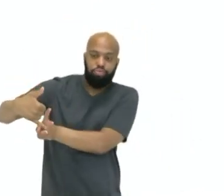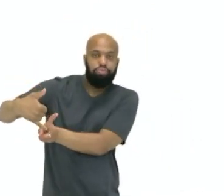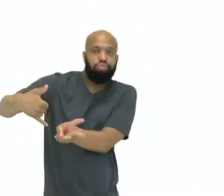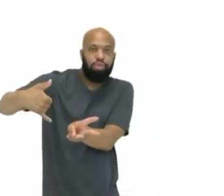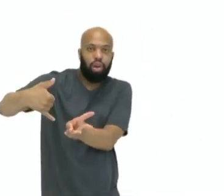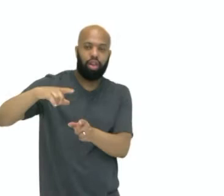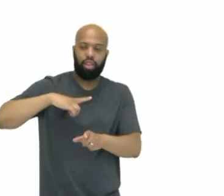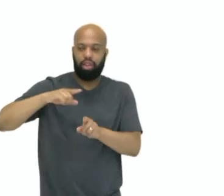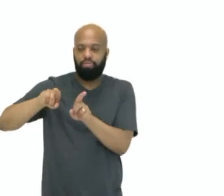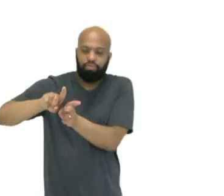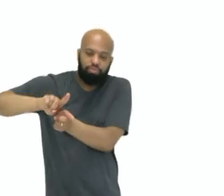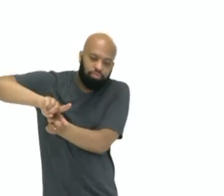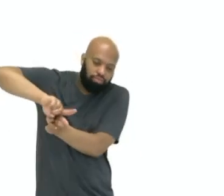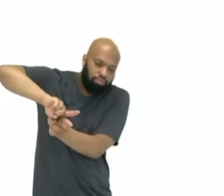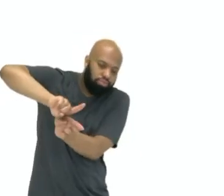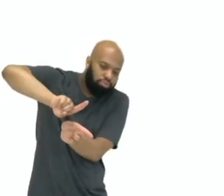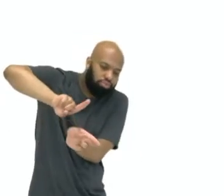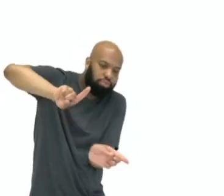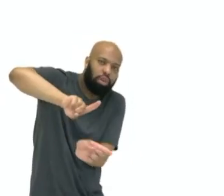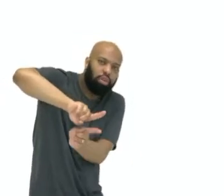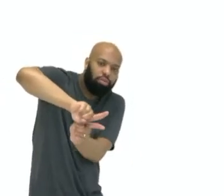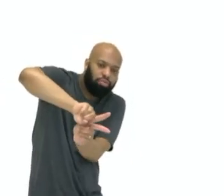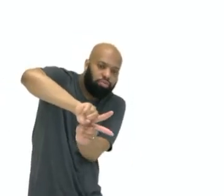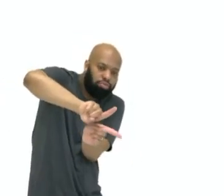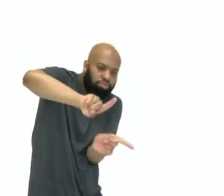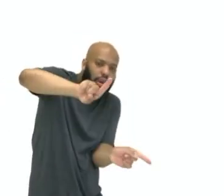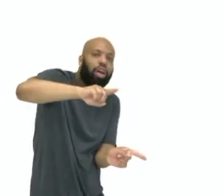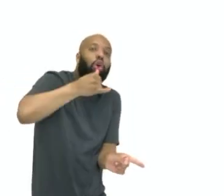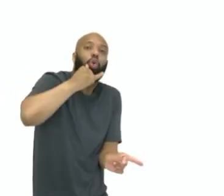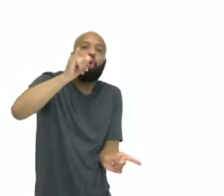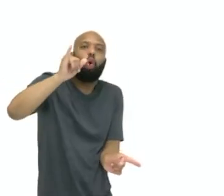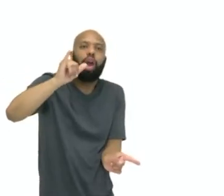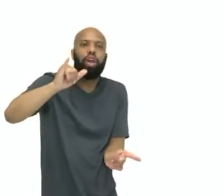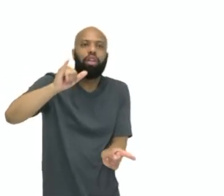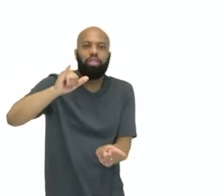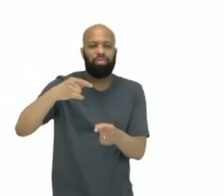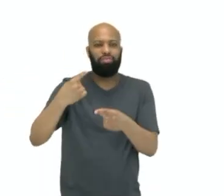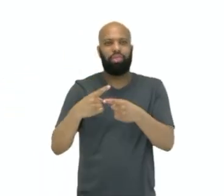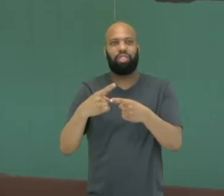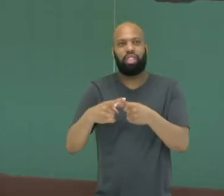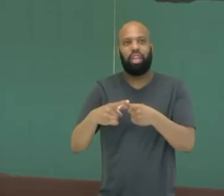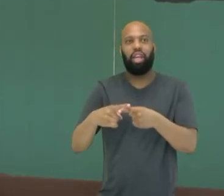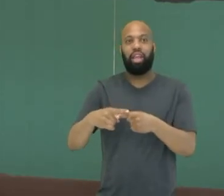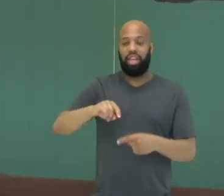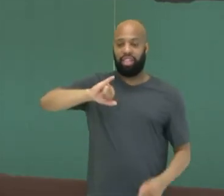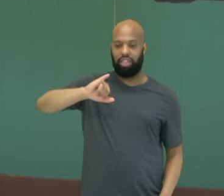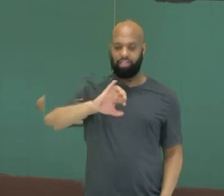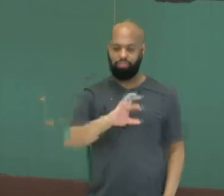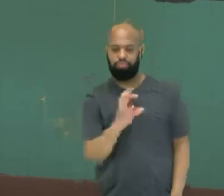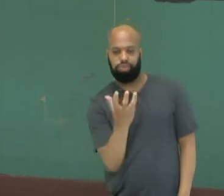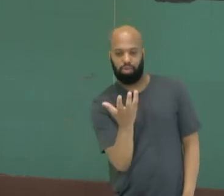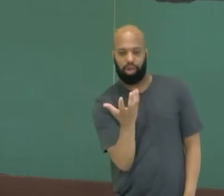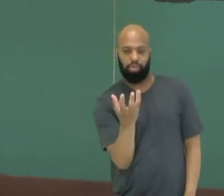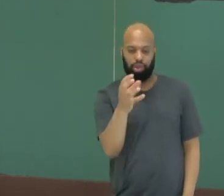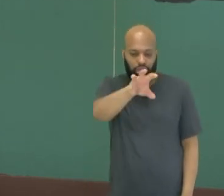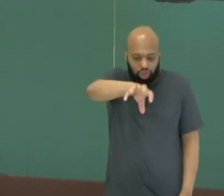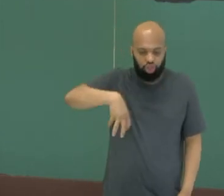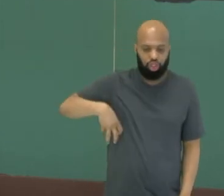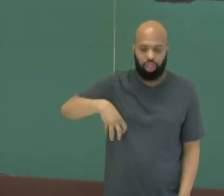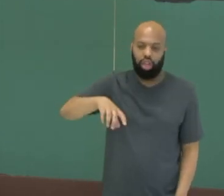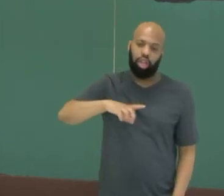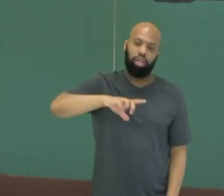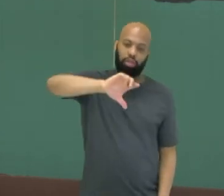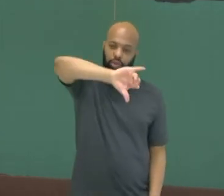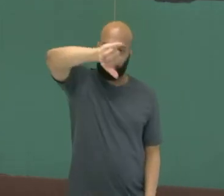Tiramos a lâmpada de cima e a de baixo continua acesa. Um não influencia no outro, como acontece no circuito ligado